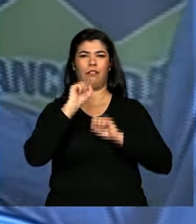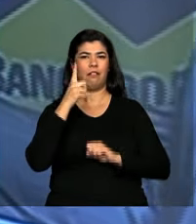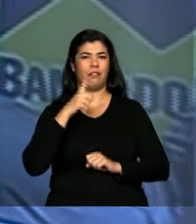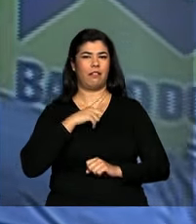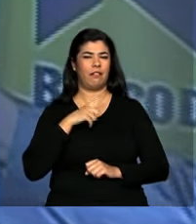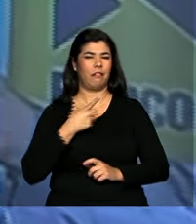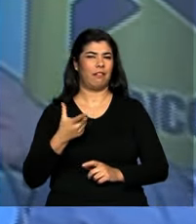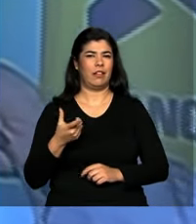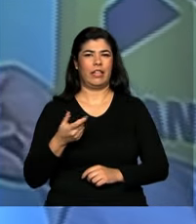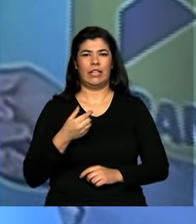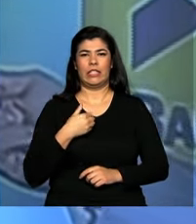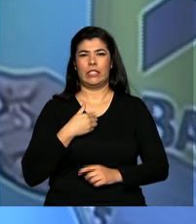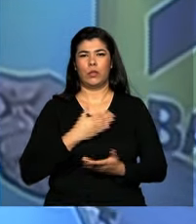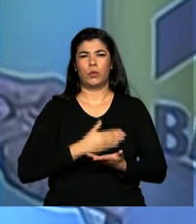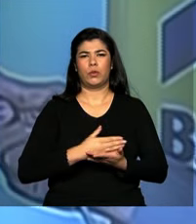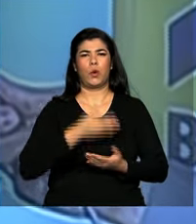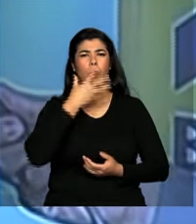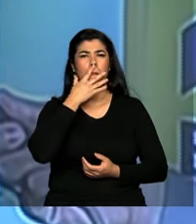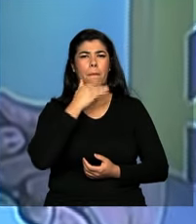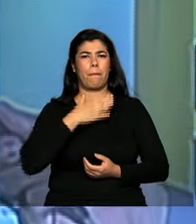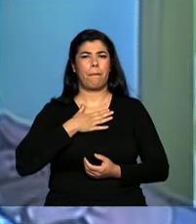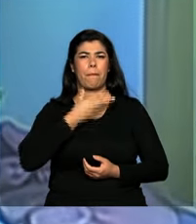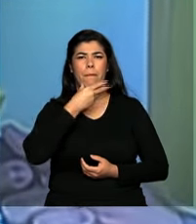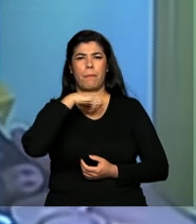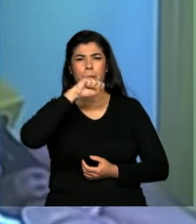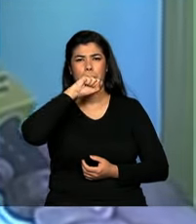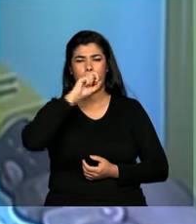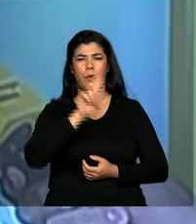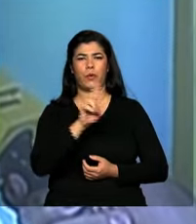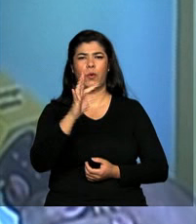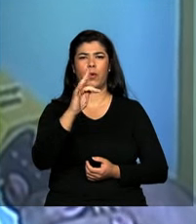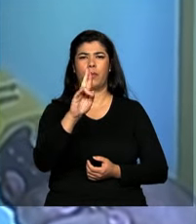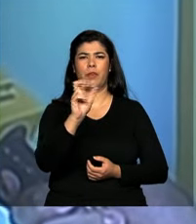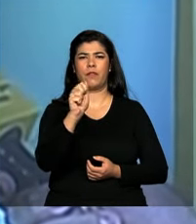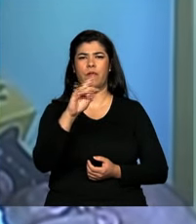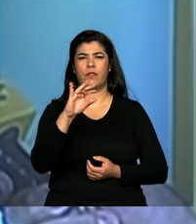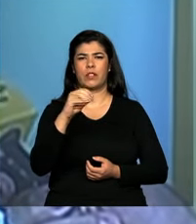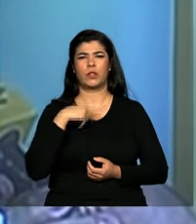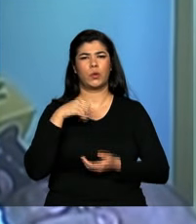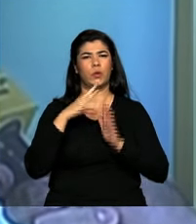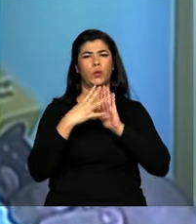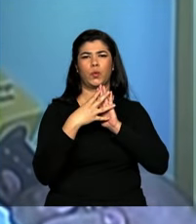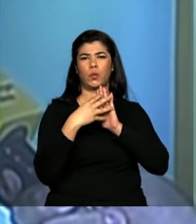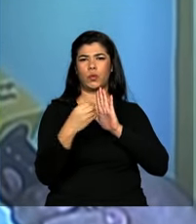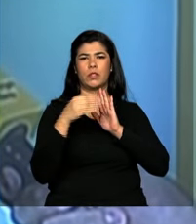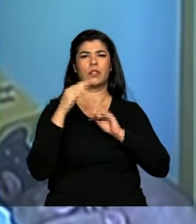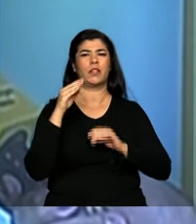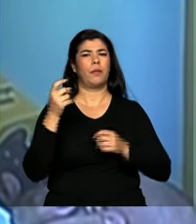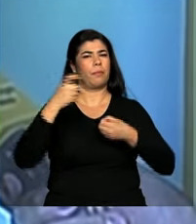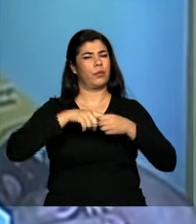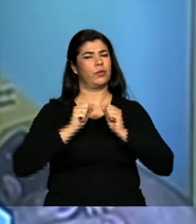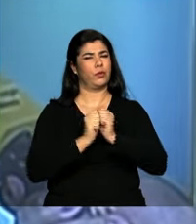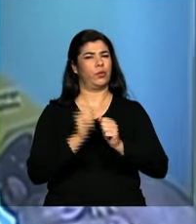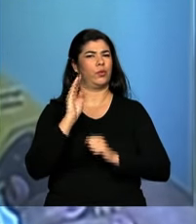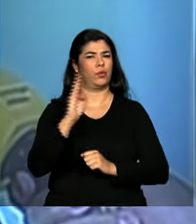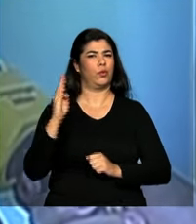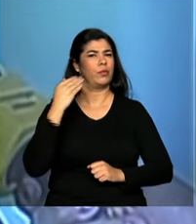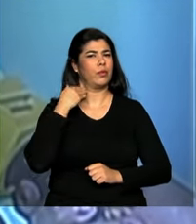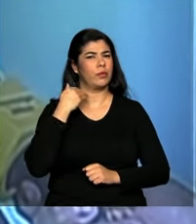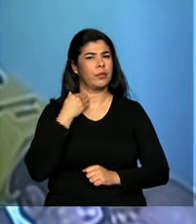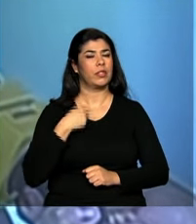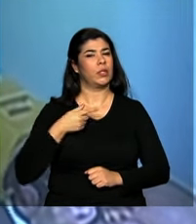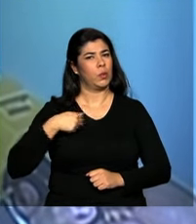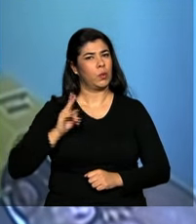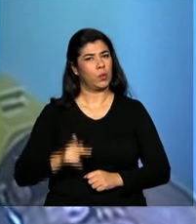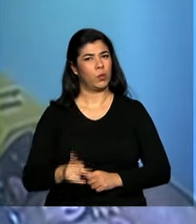60, desde o tempo do meu pai, né? Francisco Garcia de Garcia. Este exemplo, eu acho que isso foi que me trouxe até aqui, né? E eu estou